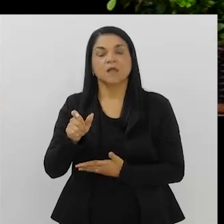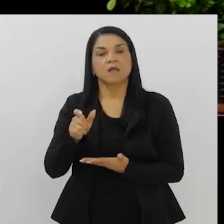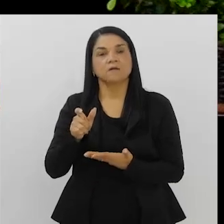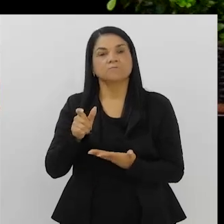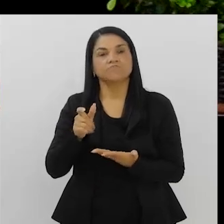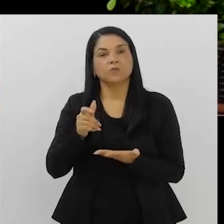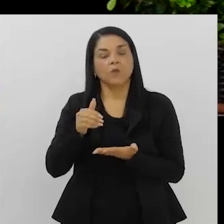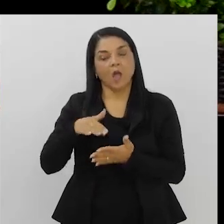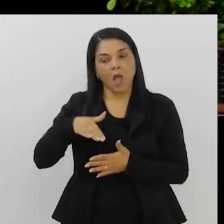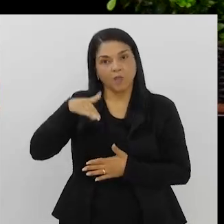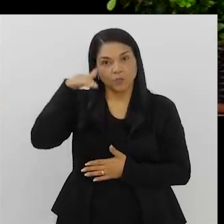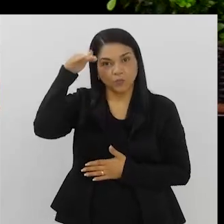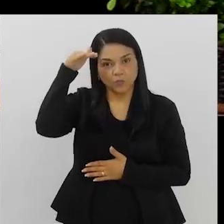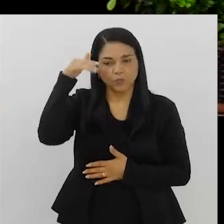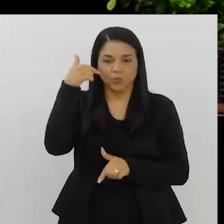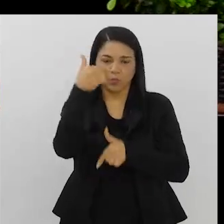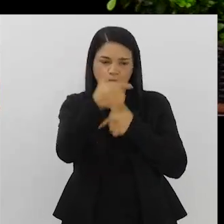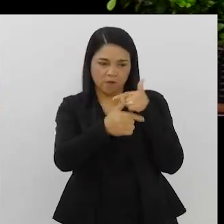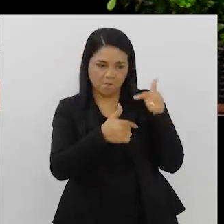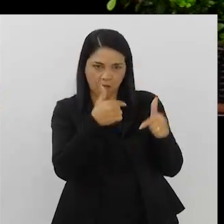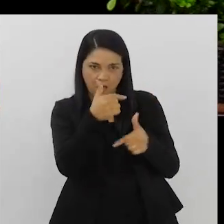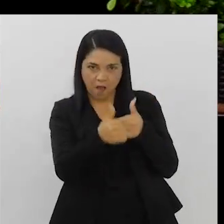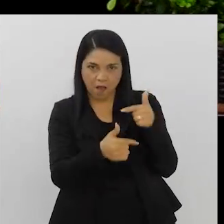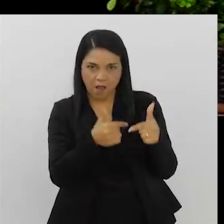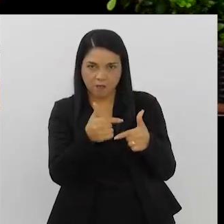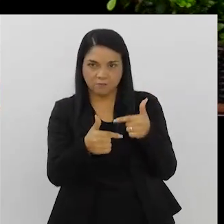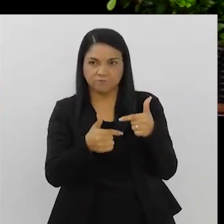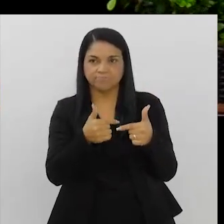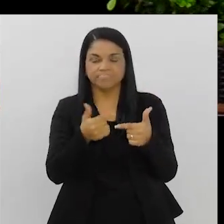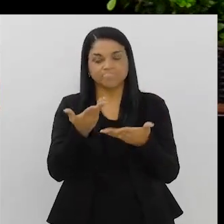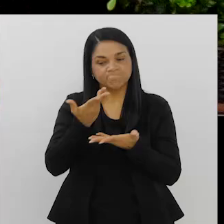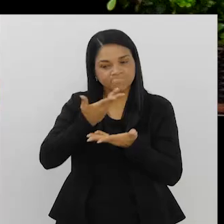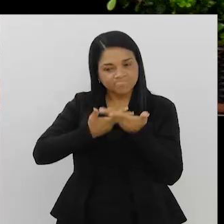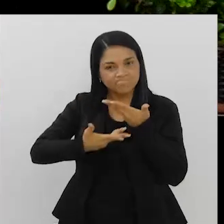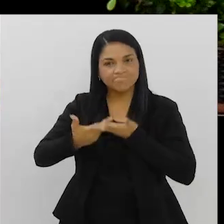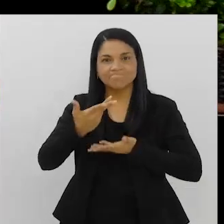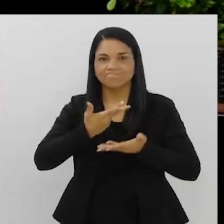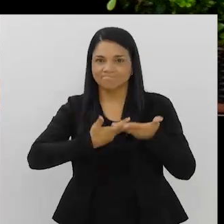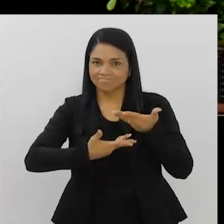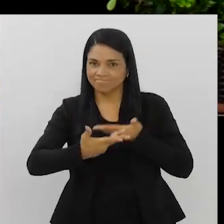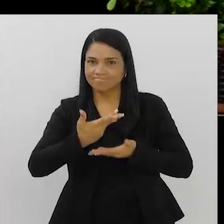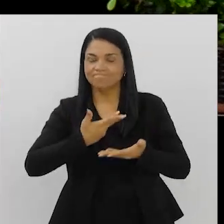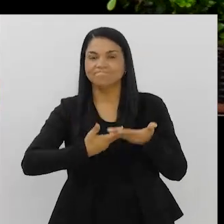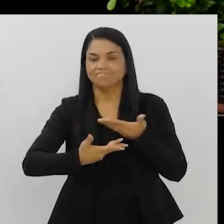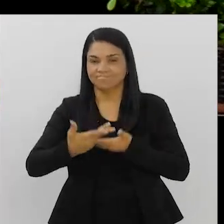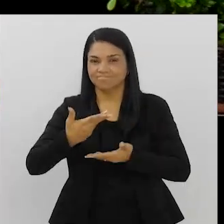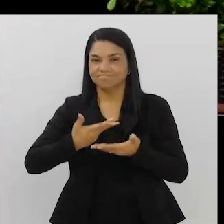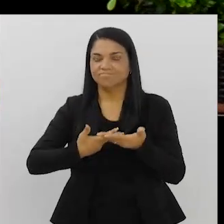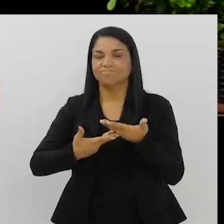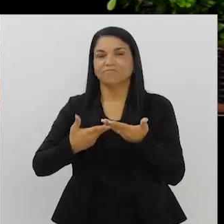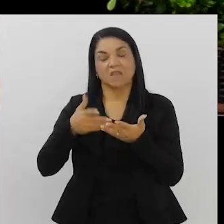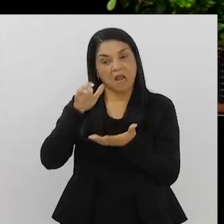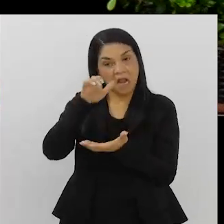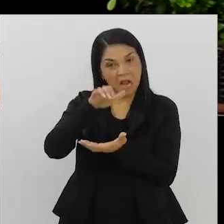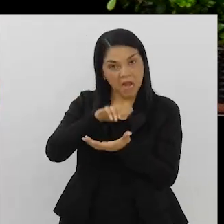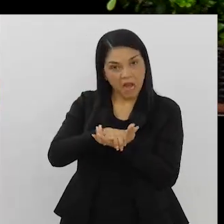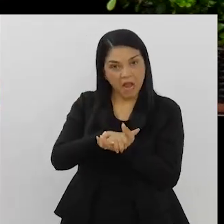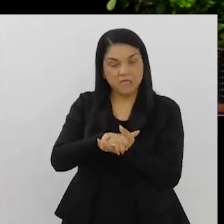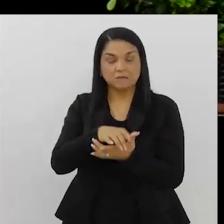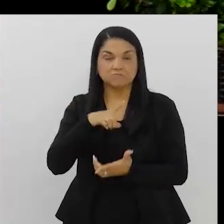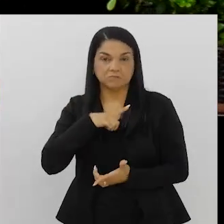iniciam na fase adulta o trabalho, então elas se socializam ali no trabalho, elas casam, elas